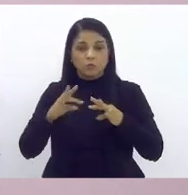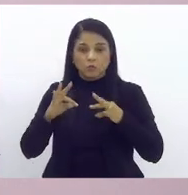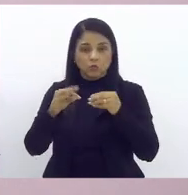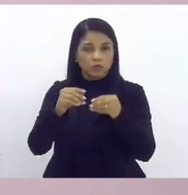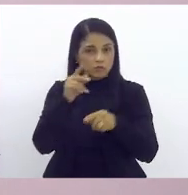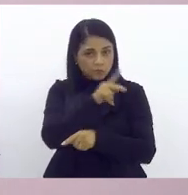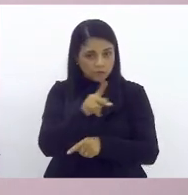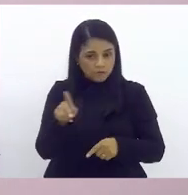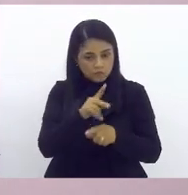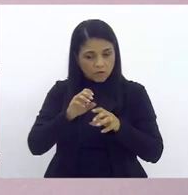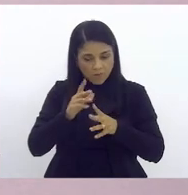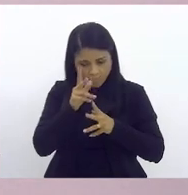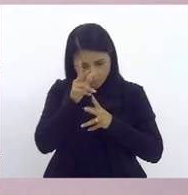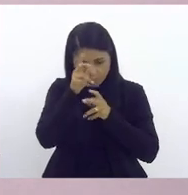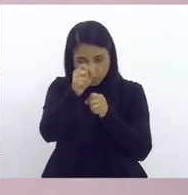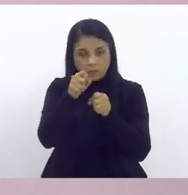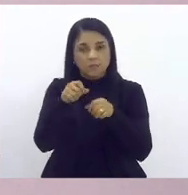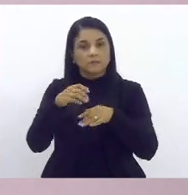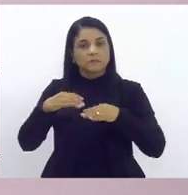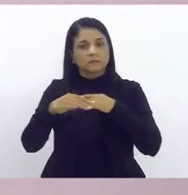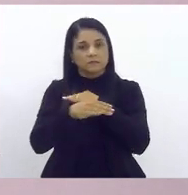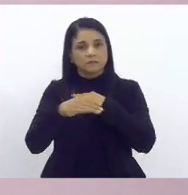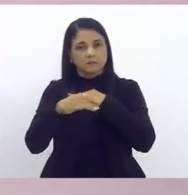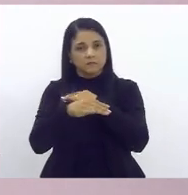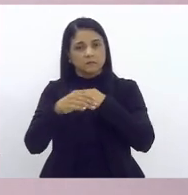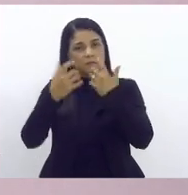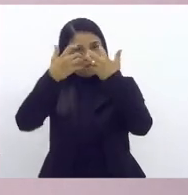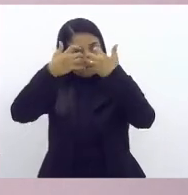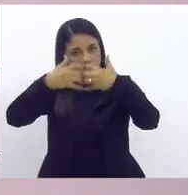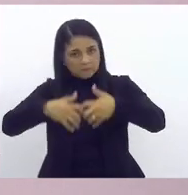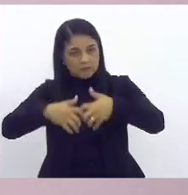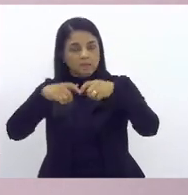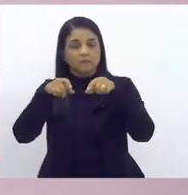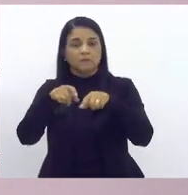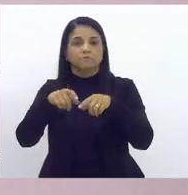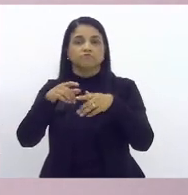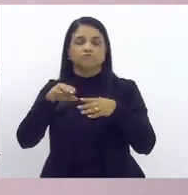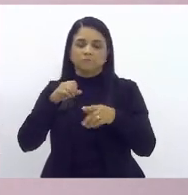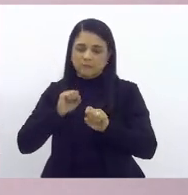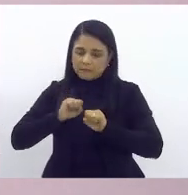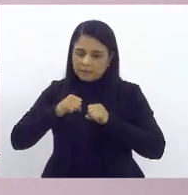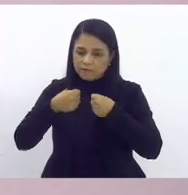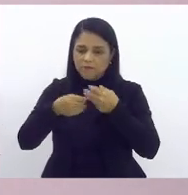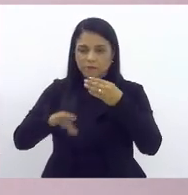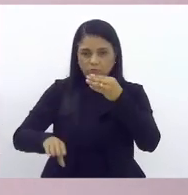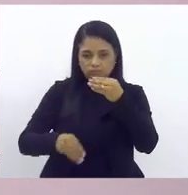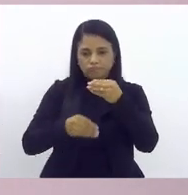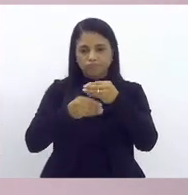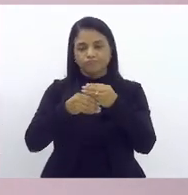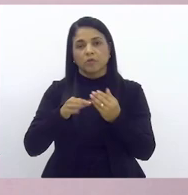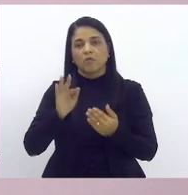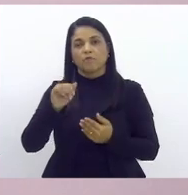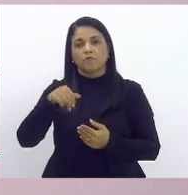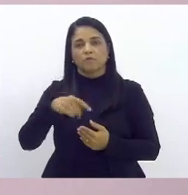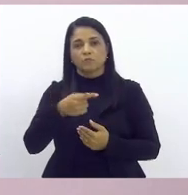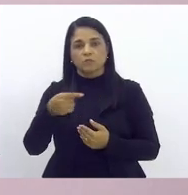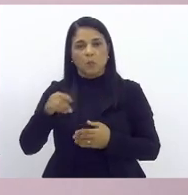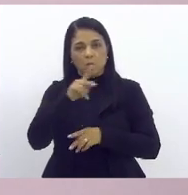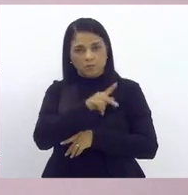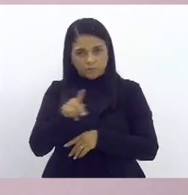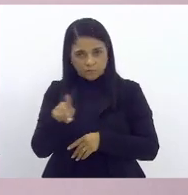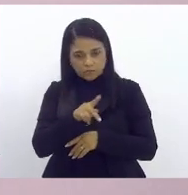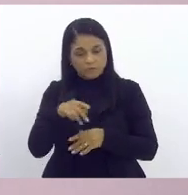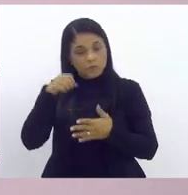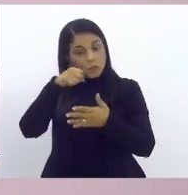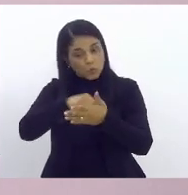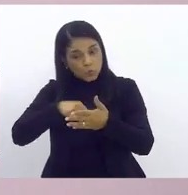fortalecendo ali a luta nas cidades serranas em defesa do enquadramento. Então, gente, tem muita luta